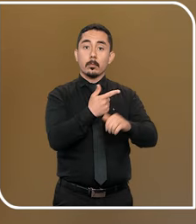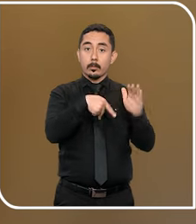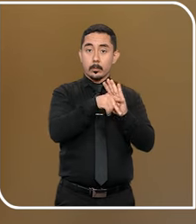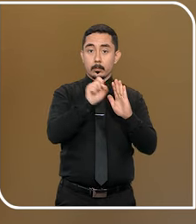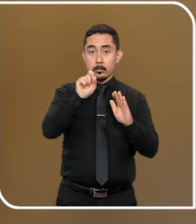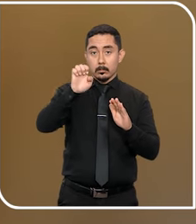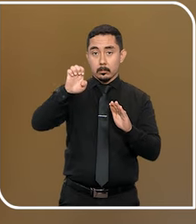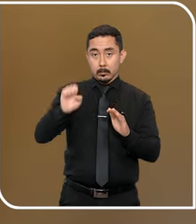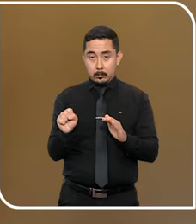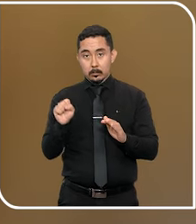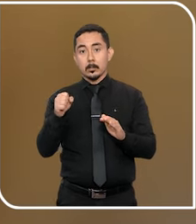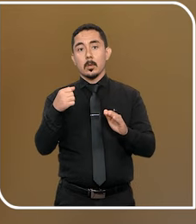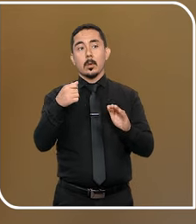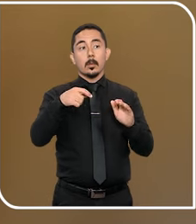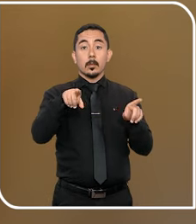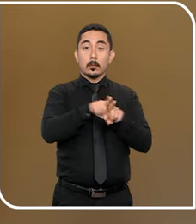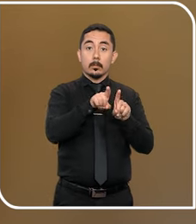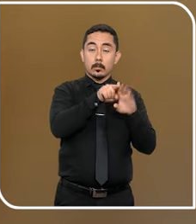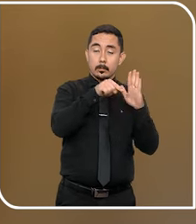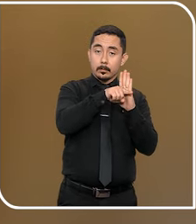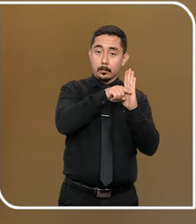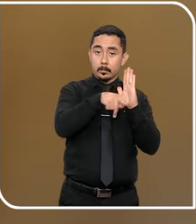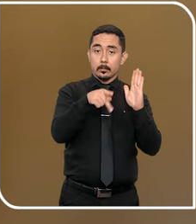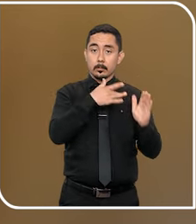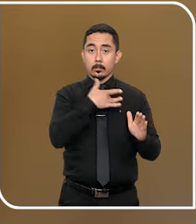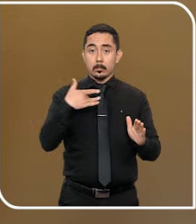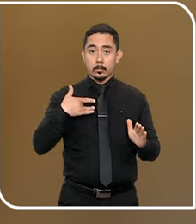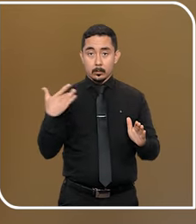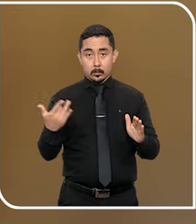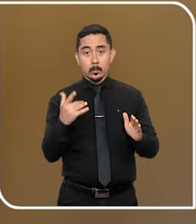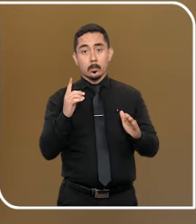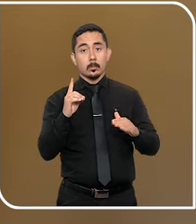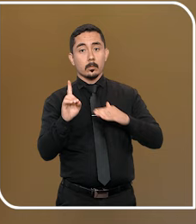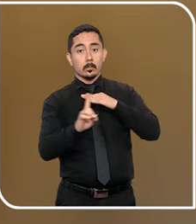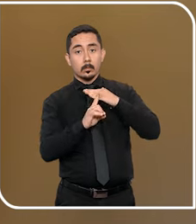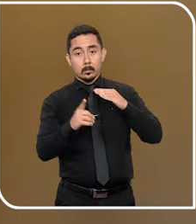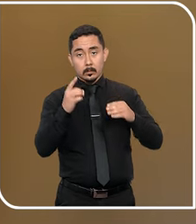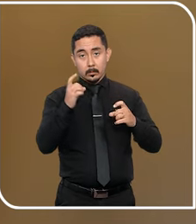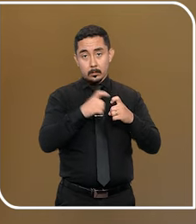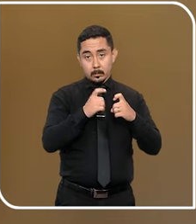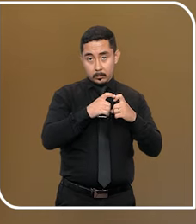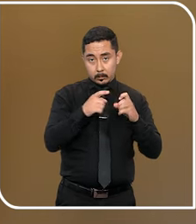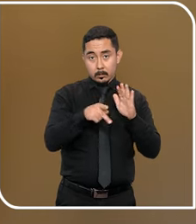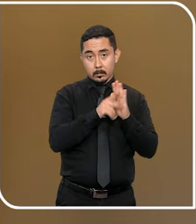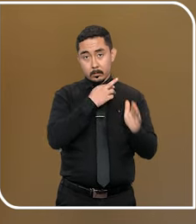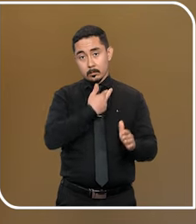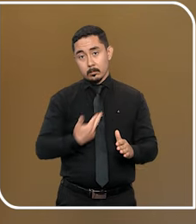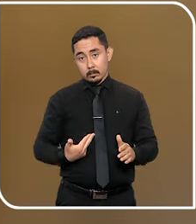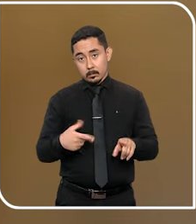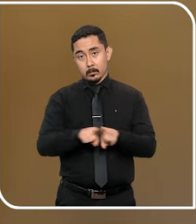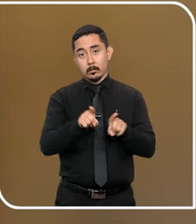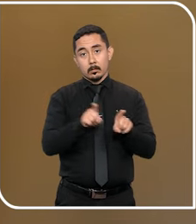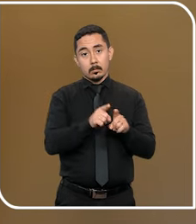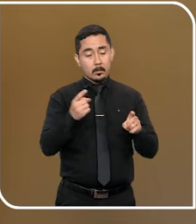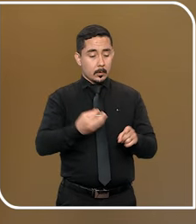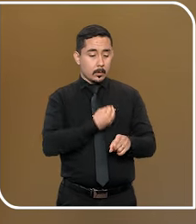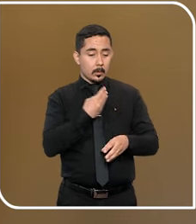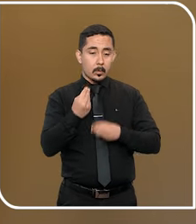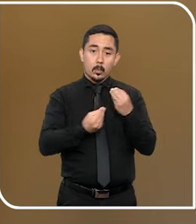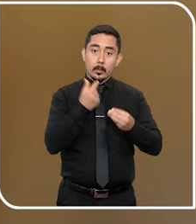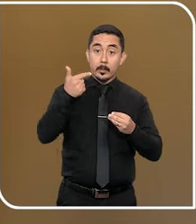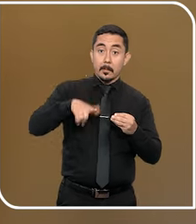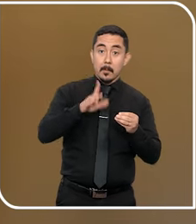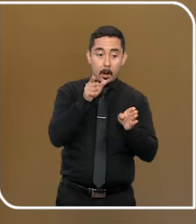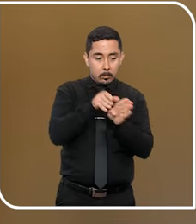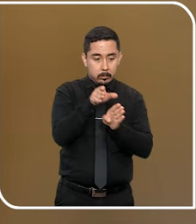csdf e analista de saúde de clínica médica na procuradoria geral da república especialização em medicina de estilo de vida e